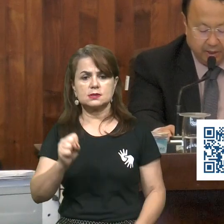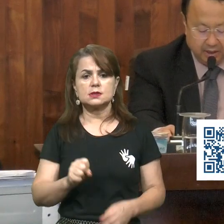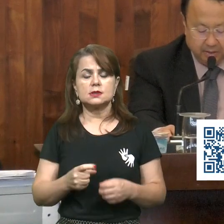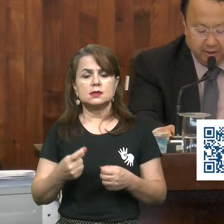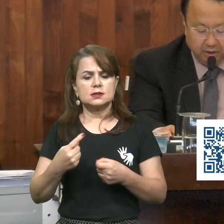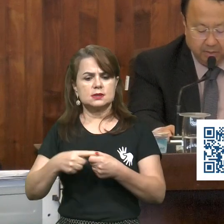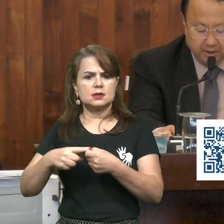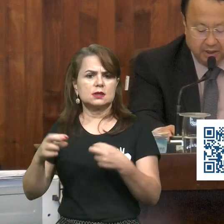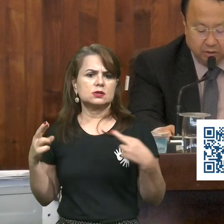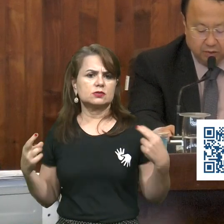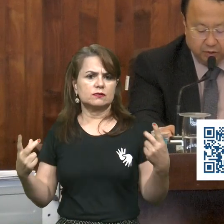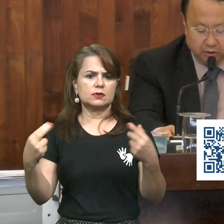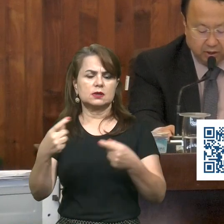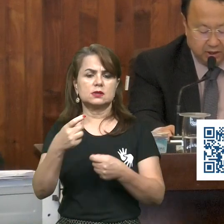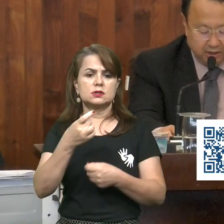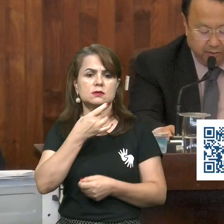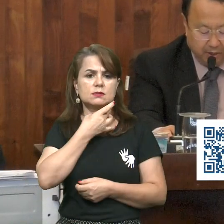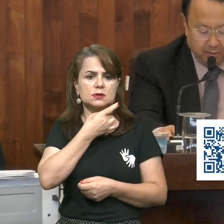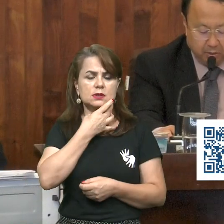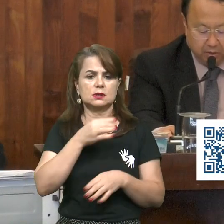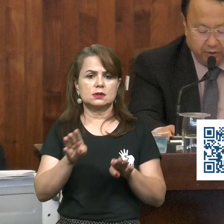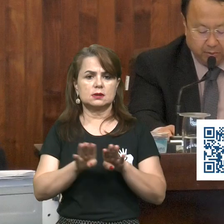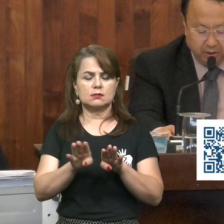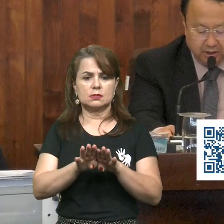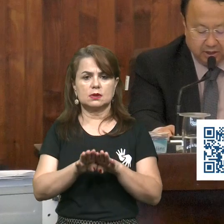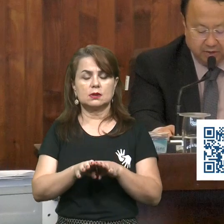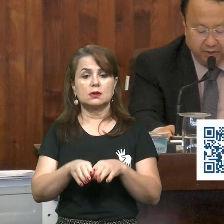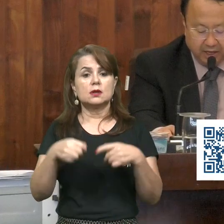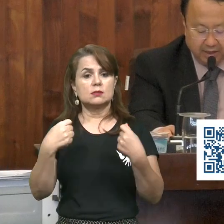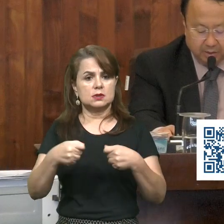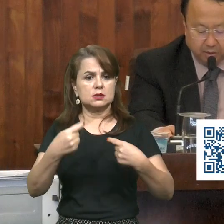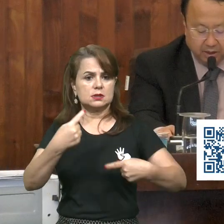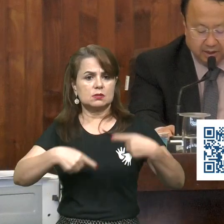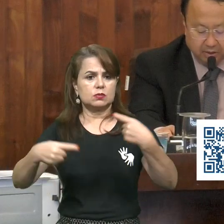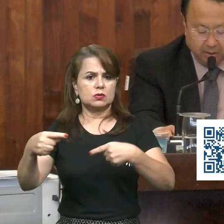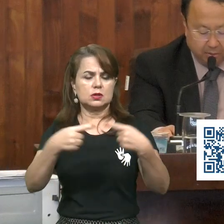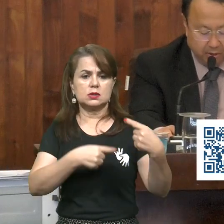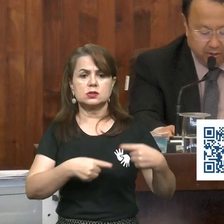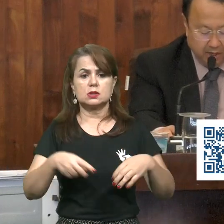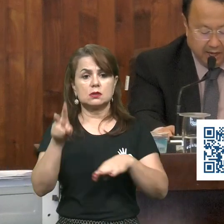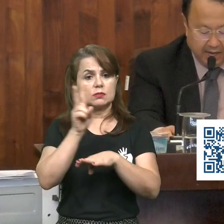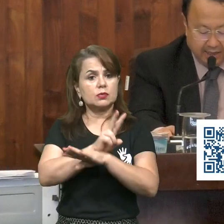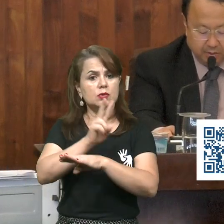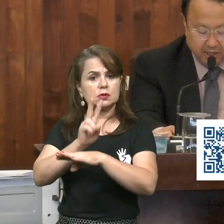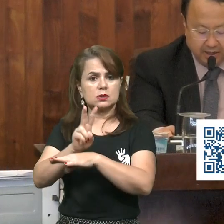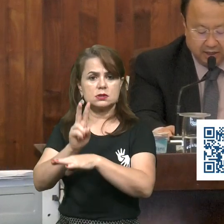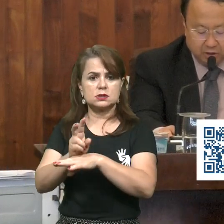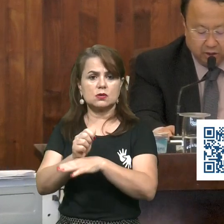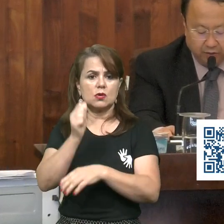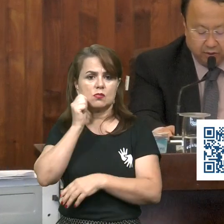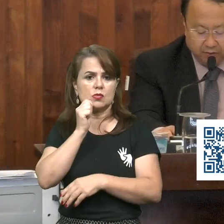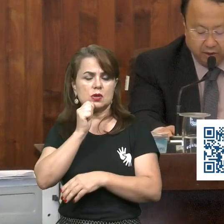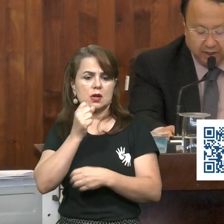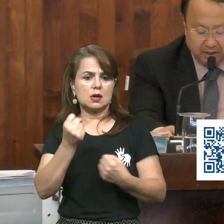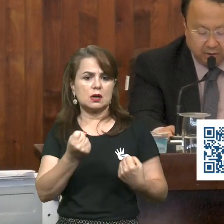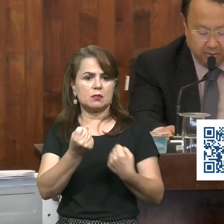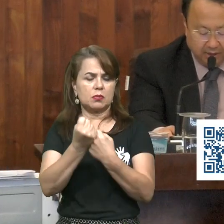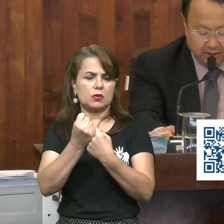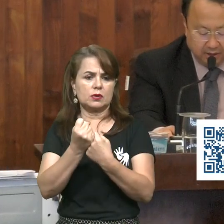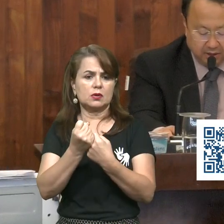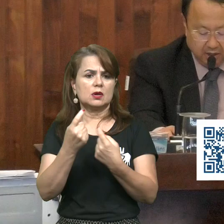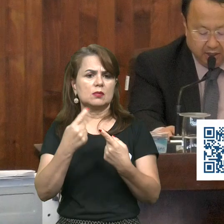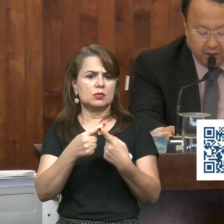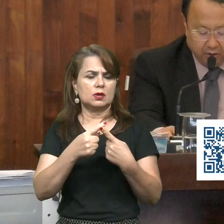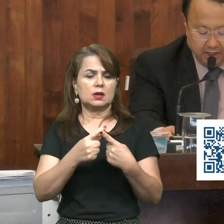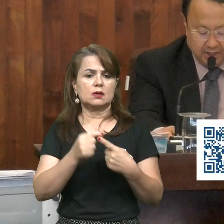Esse empreendimento representa um esforço coletivo para promover políticas eficazes de proteção e apoio às mulheres que sofrem com a violência